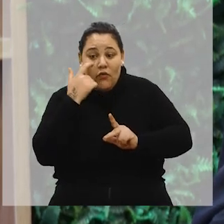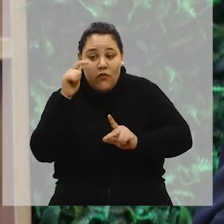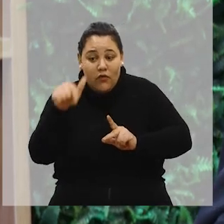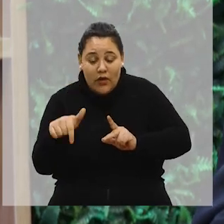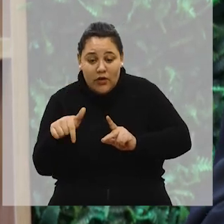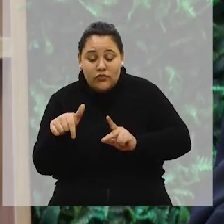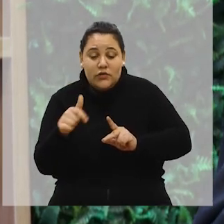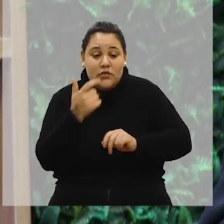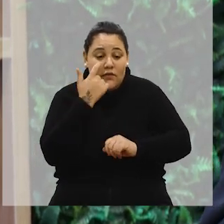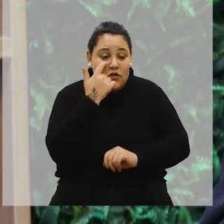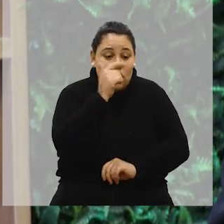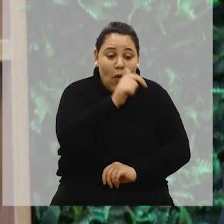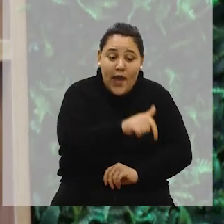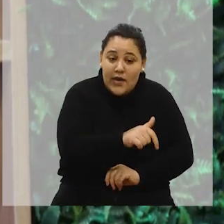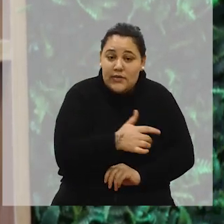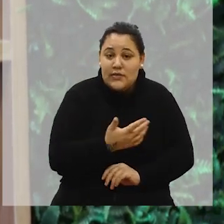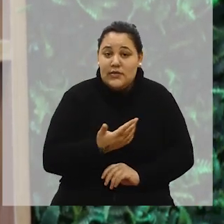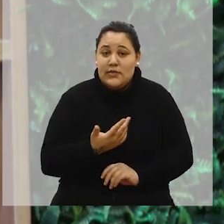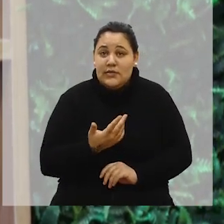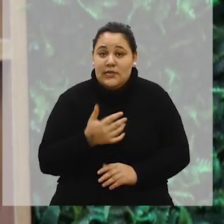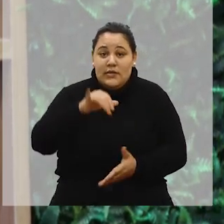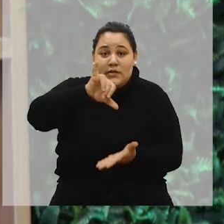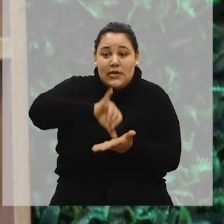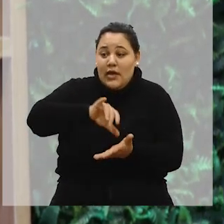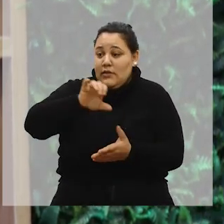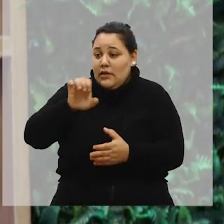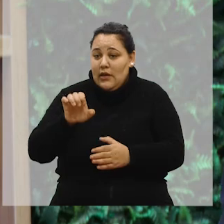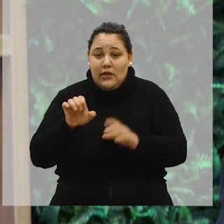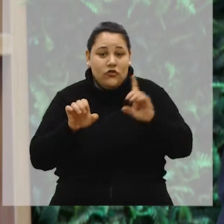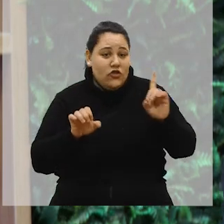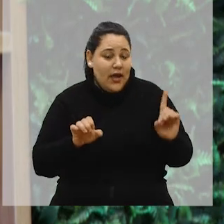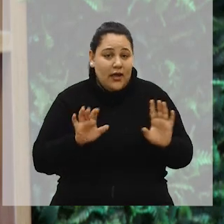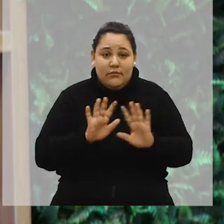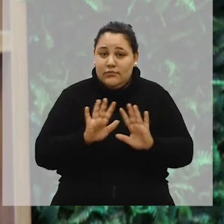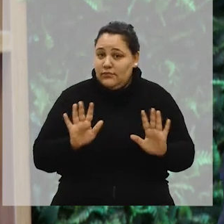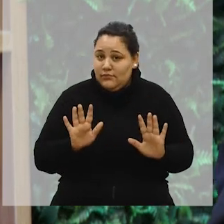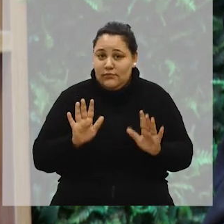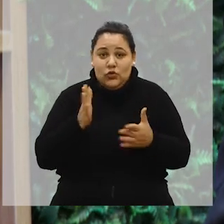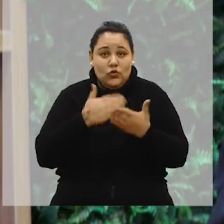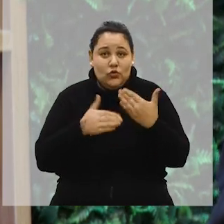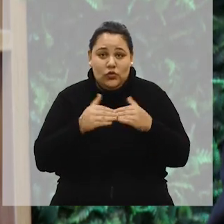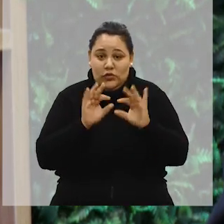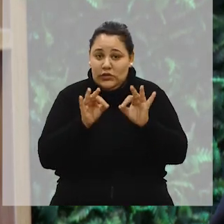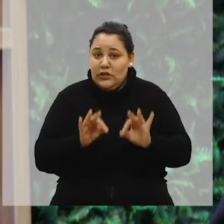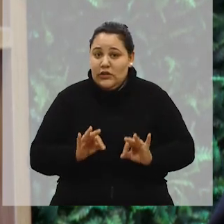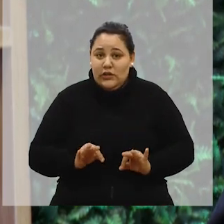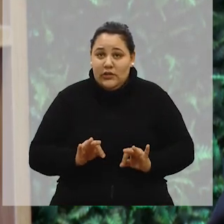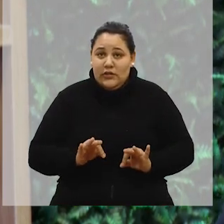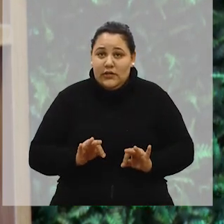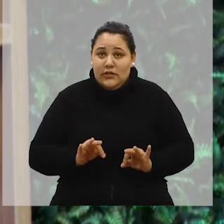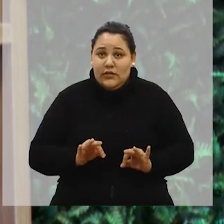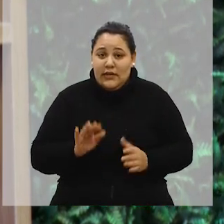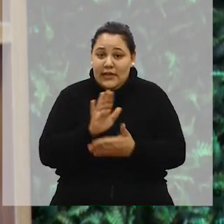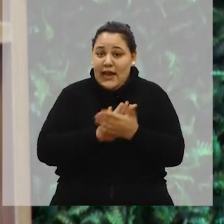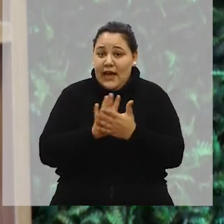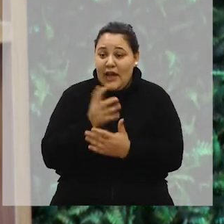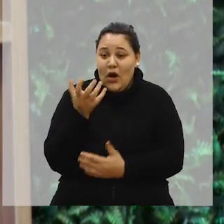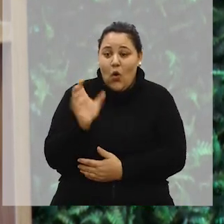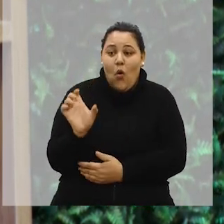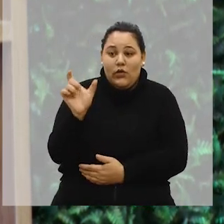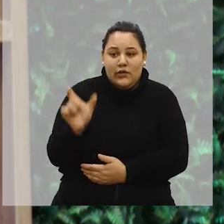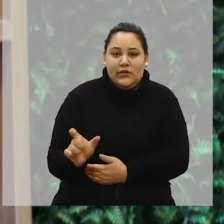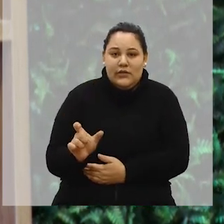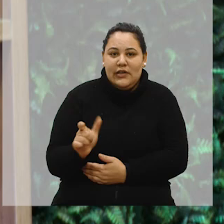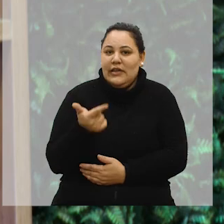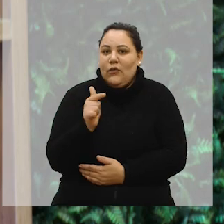do lado de lá, os do lado de cá, os do centro, etc. e tal. Tudo direitinho, não sou inimigo de ninguém. Então,